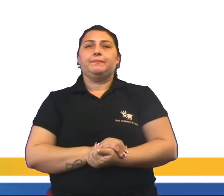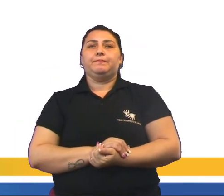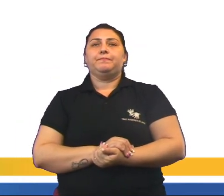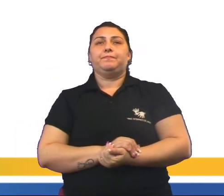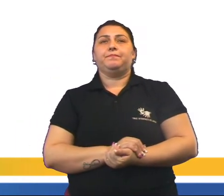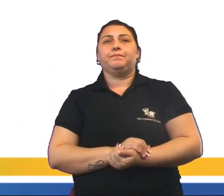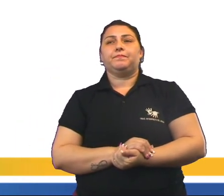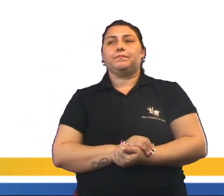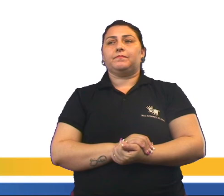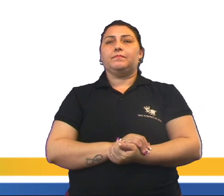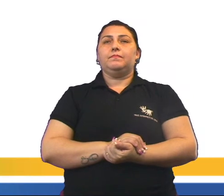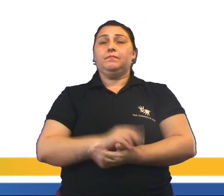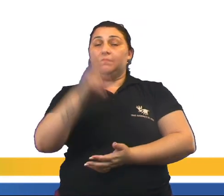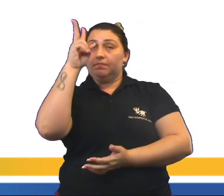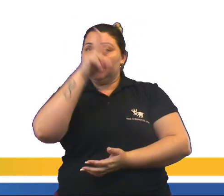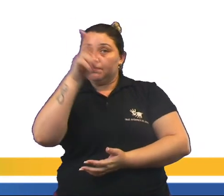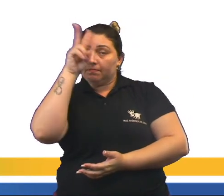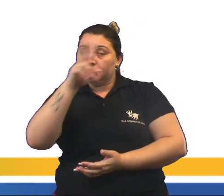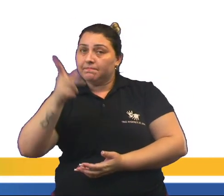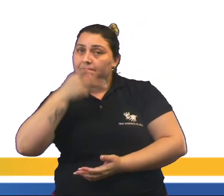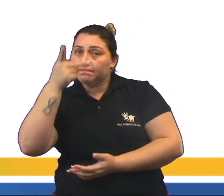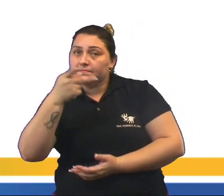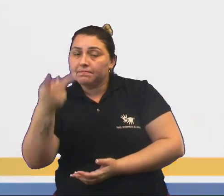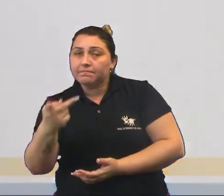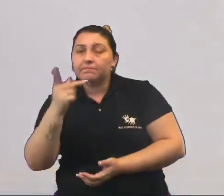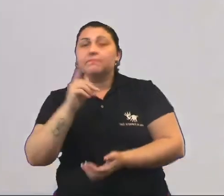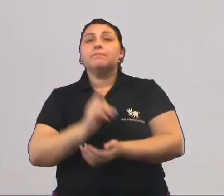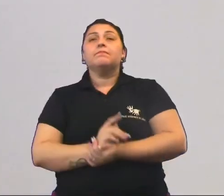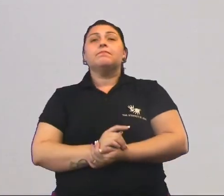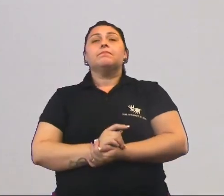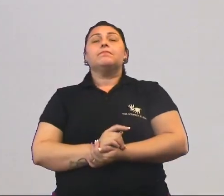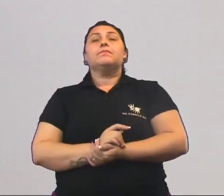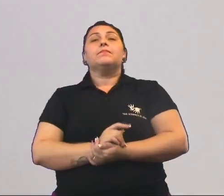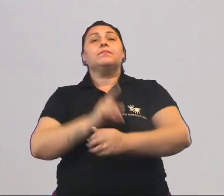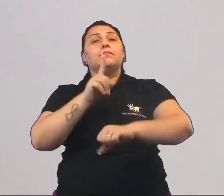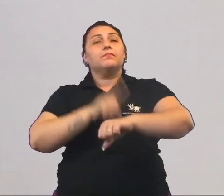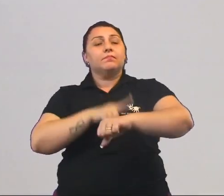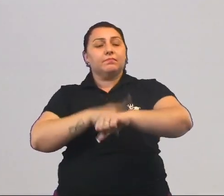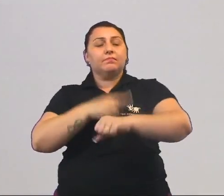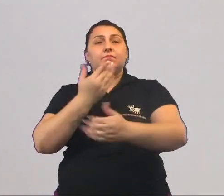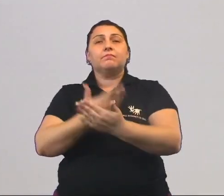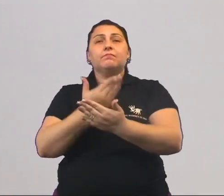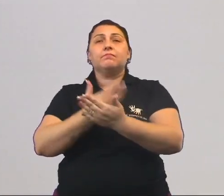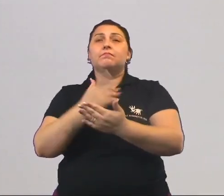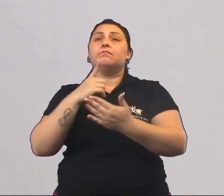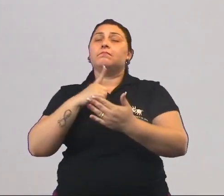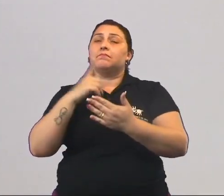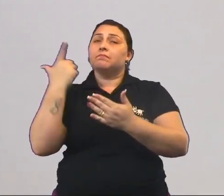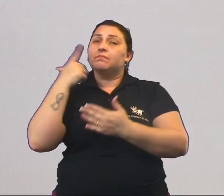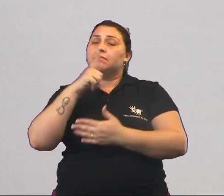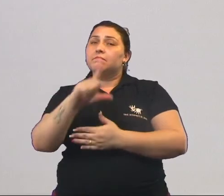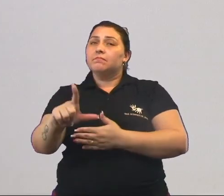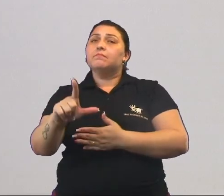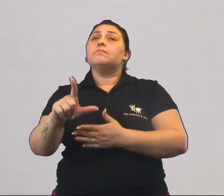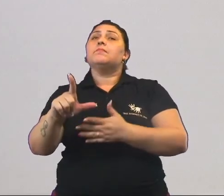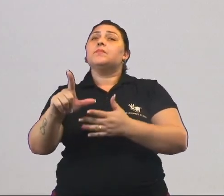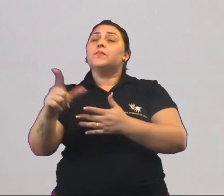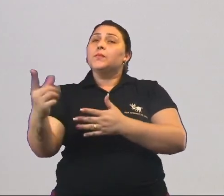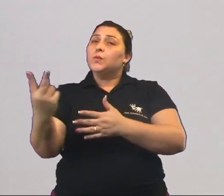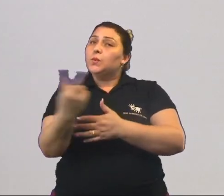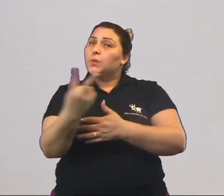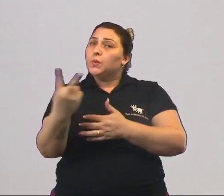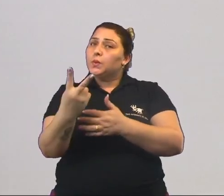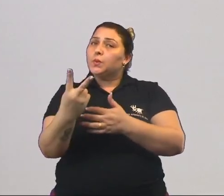a preservação ambiental. Lembra que eu fiquei falando o tempo todo durante a aula que a gente tem que conseguir conciliar